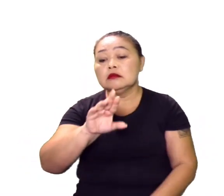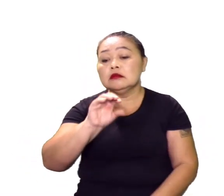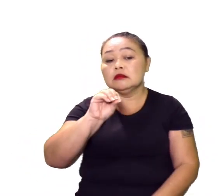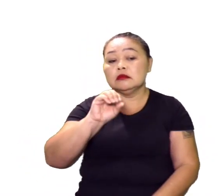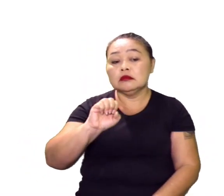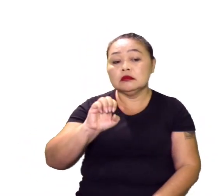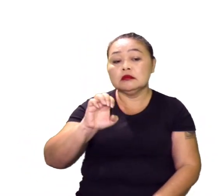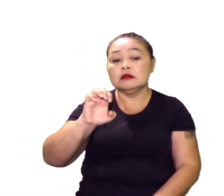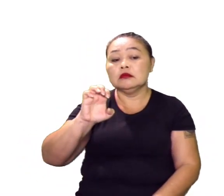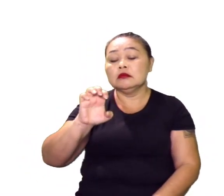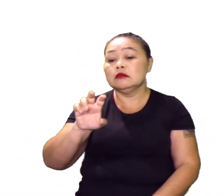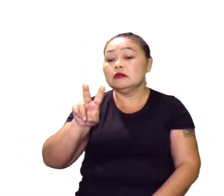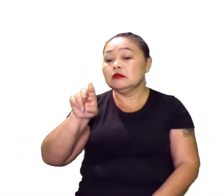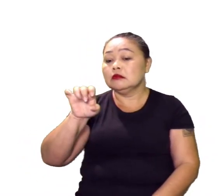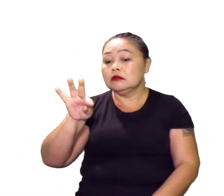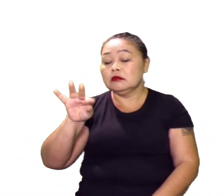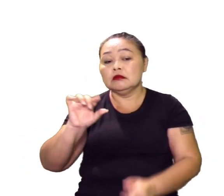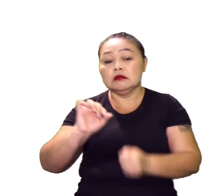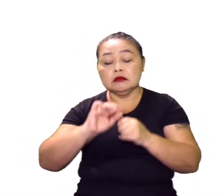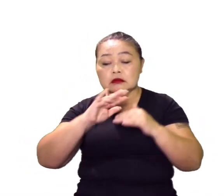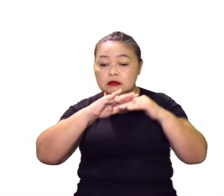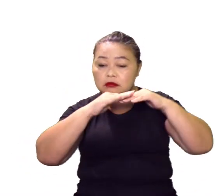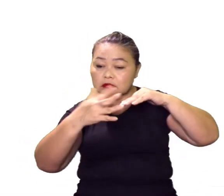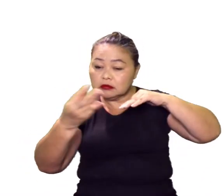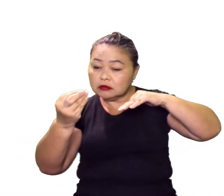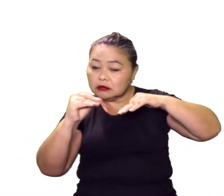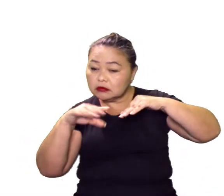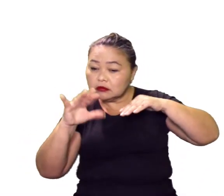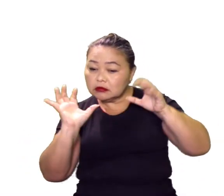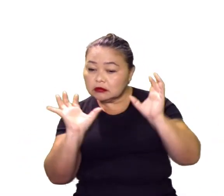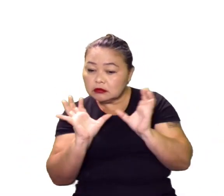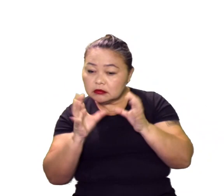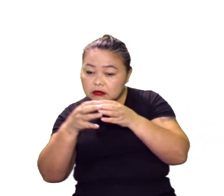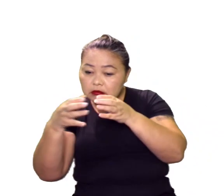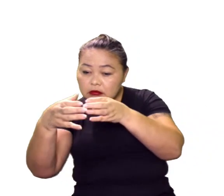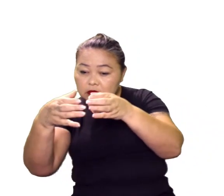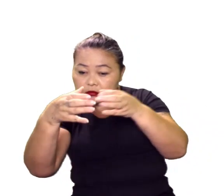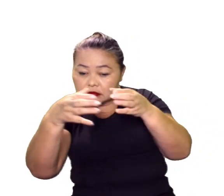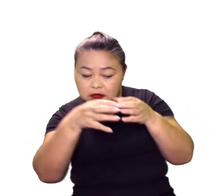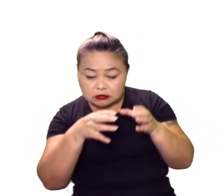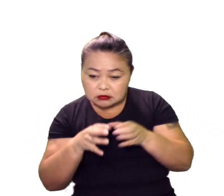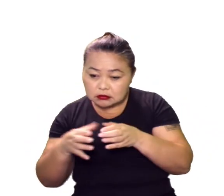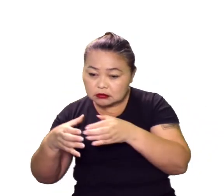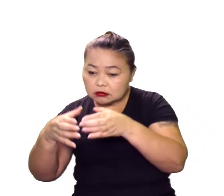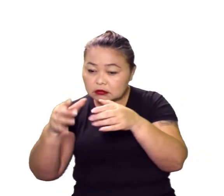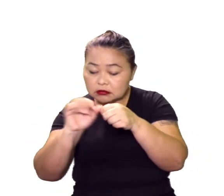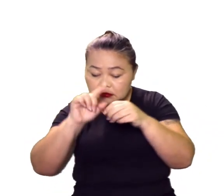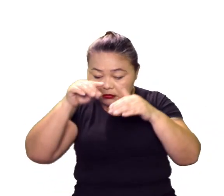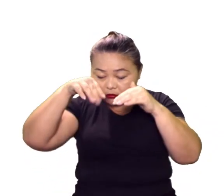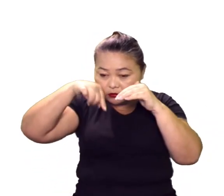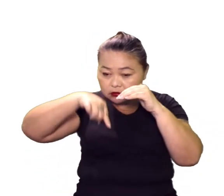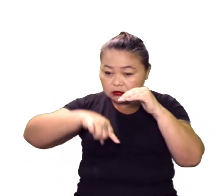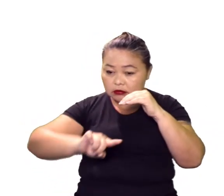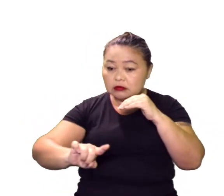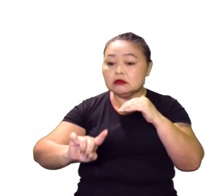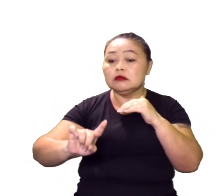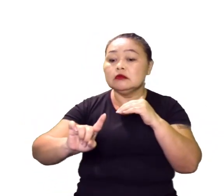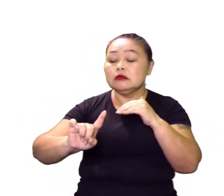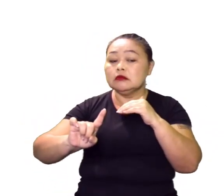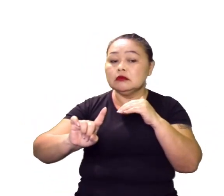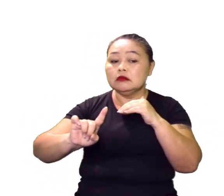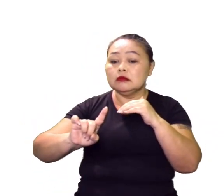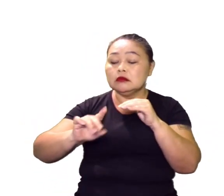planalto que apresenta a porção ocidental de um conjunto de superfícies tabulares profundamente erodidas,